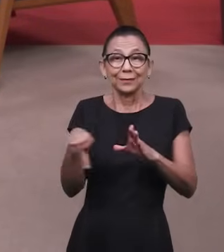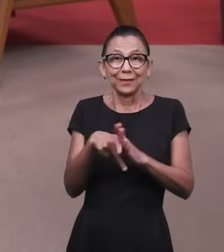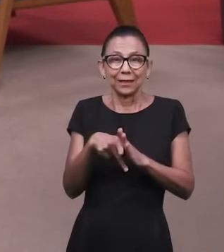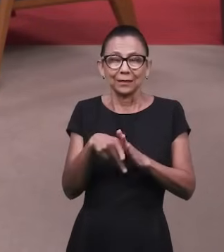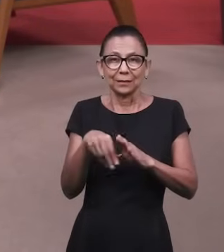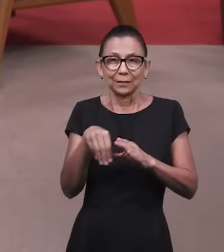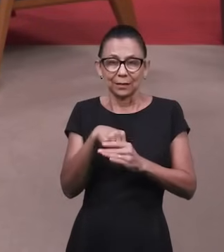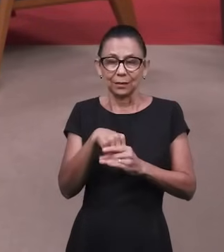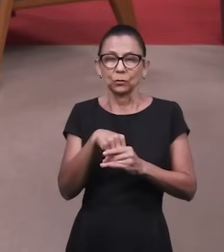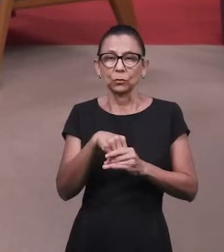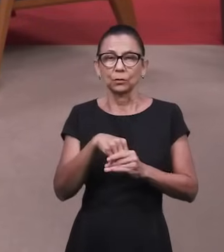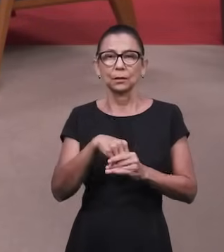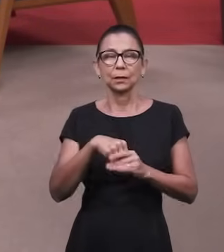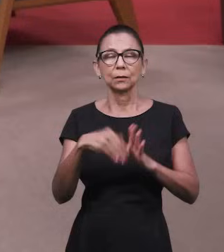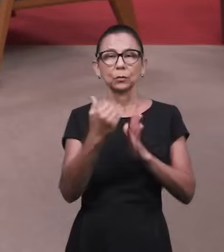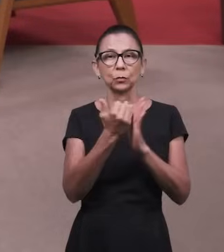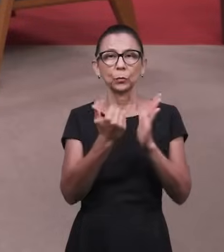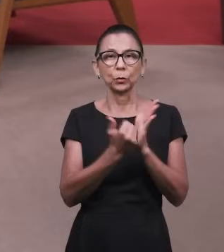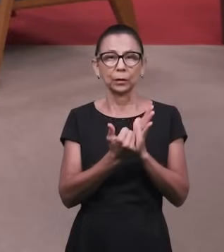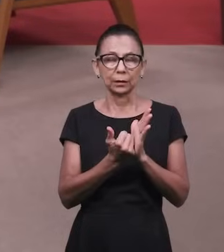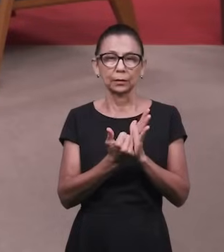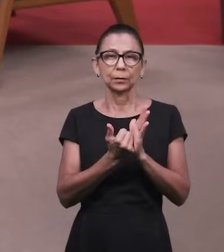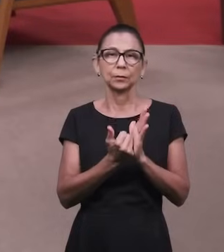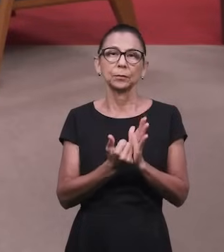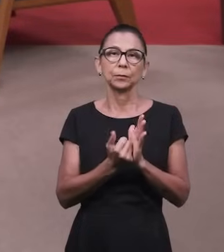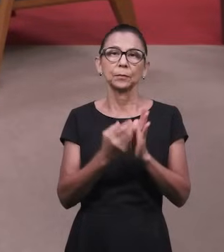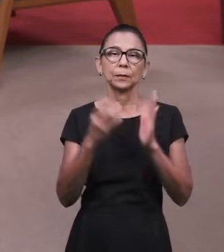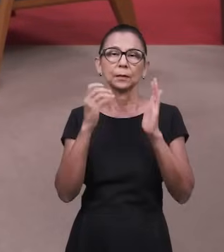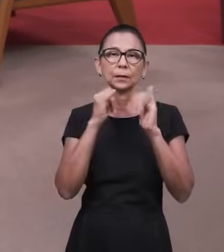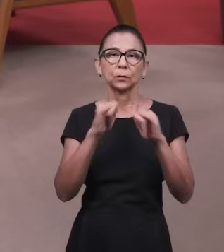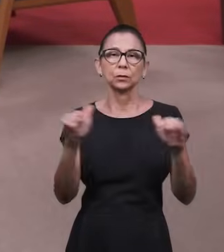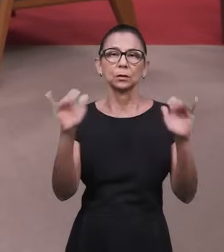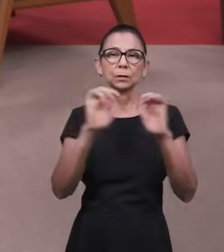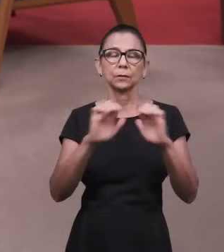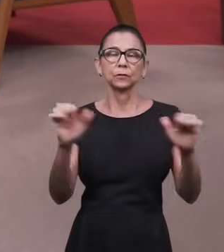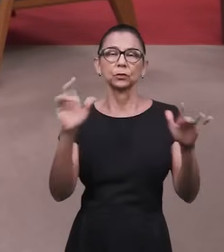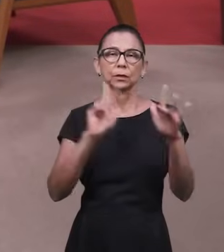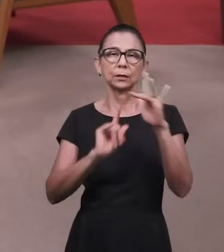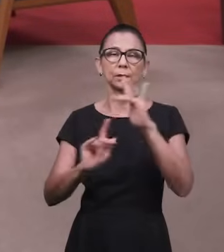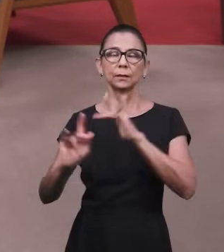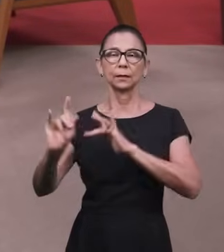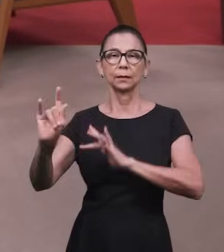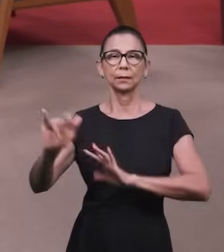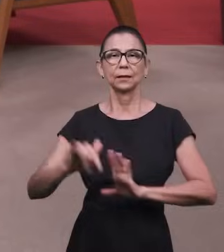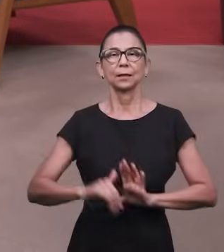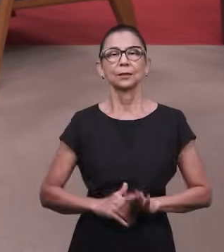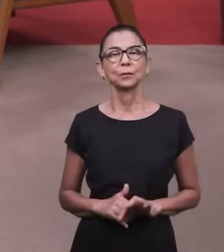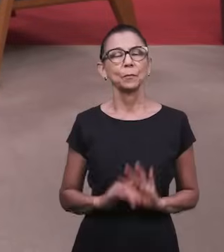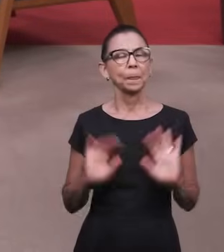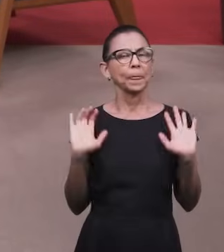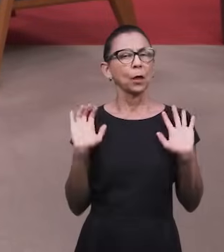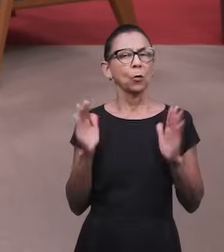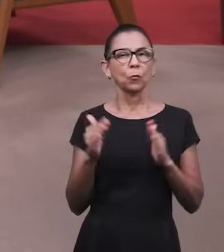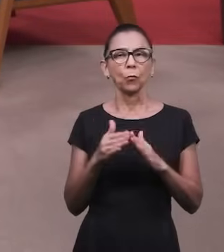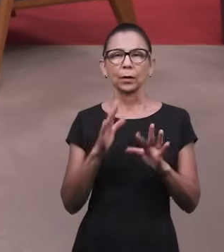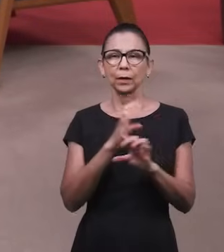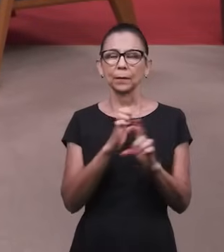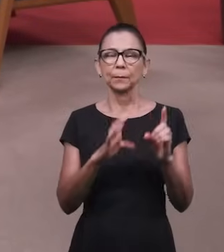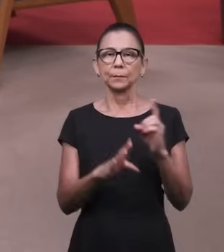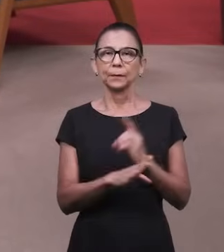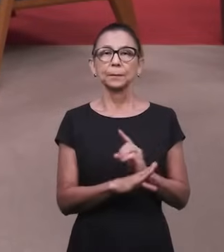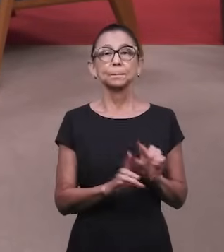programa, que agora está focado nessa abordagem feita sobre a escola bíblica